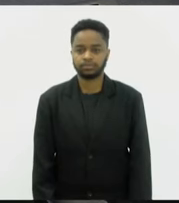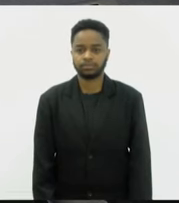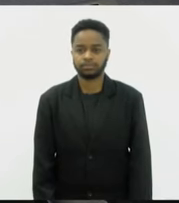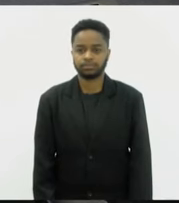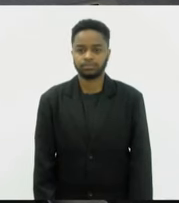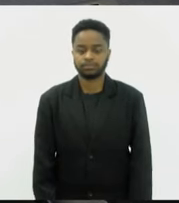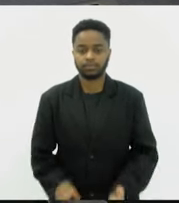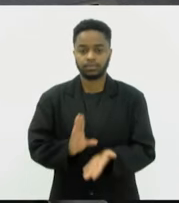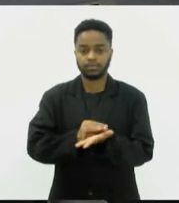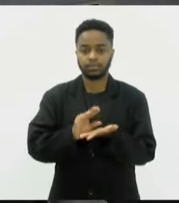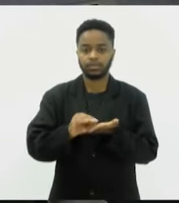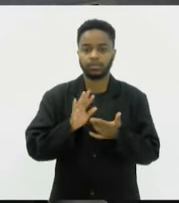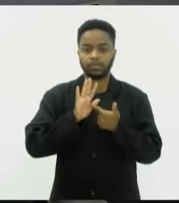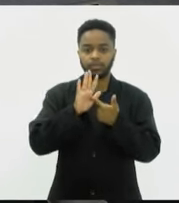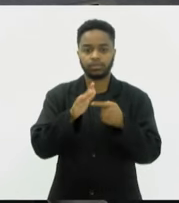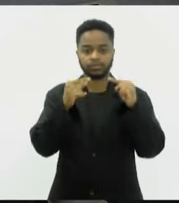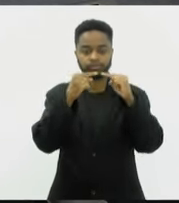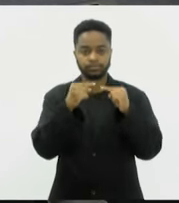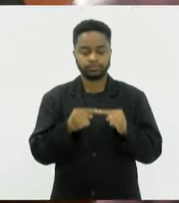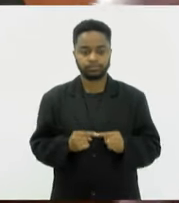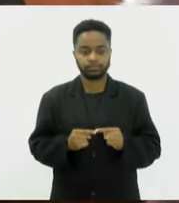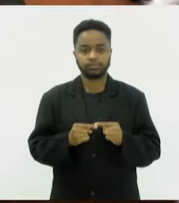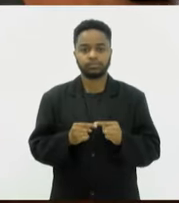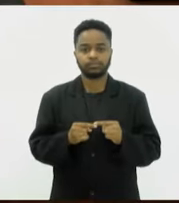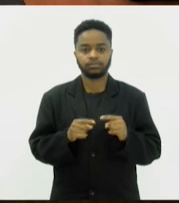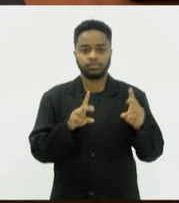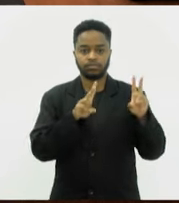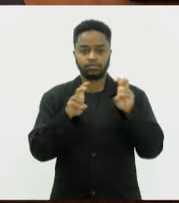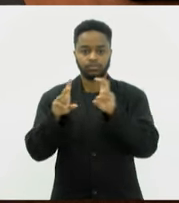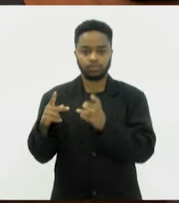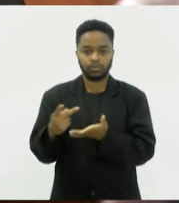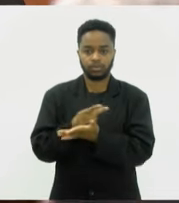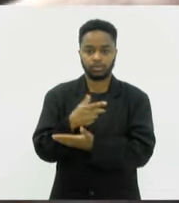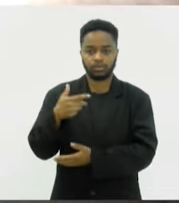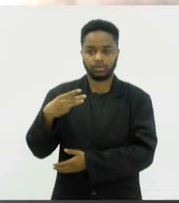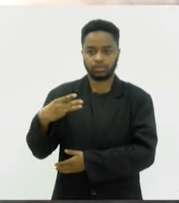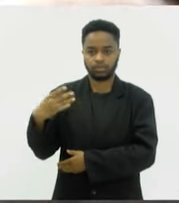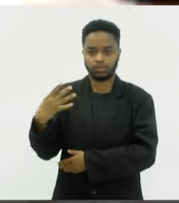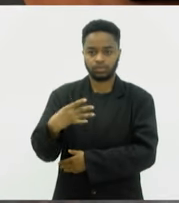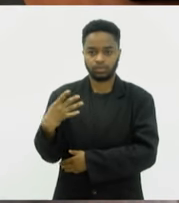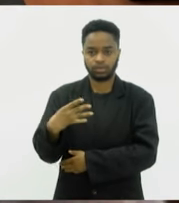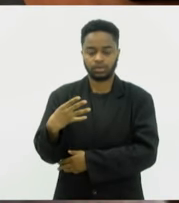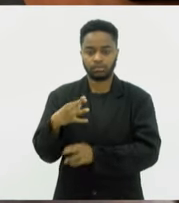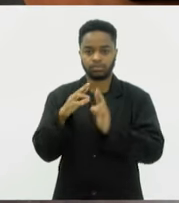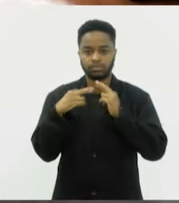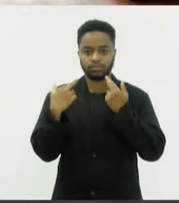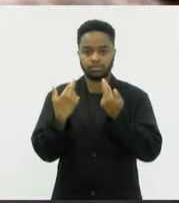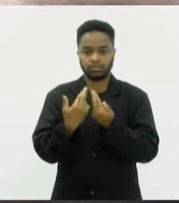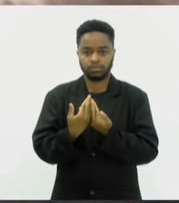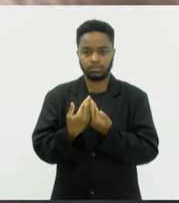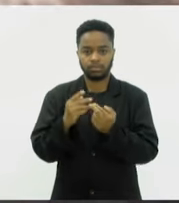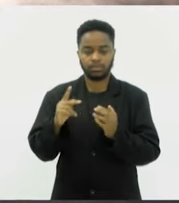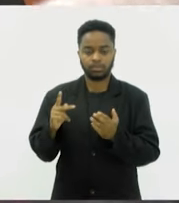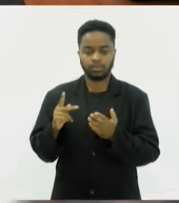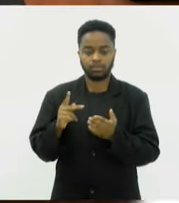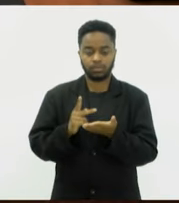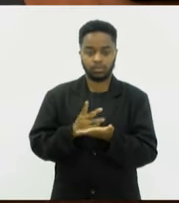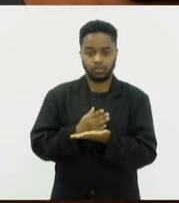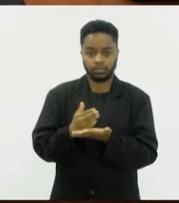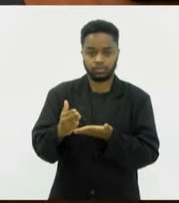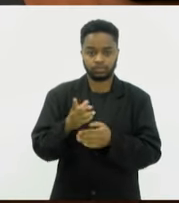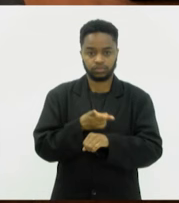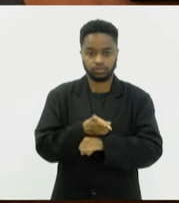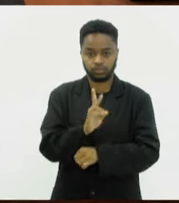A ata reflete com exatidão o ocorrido na 34ª sessão ordinária, que inicia às 14 horas,